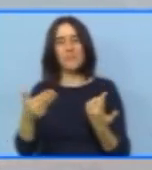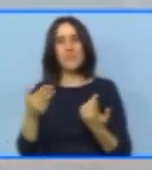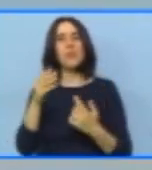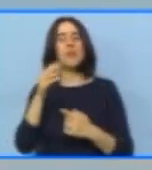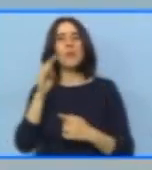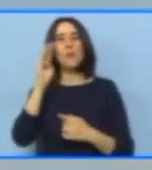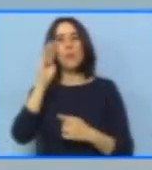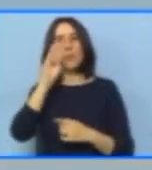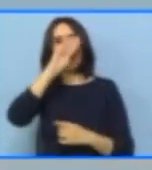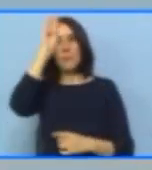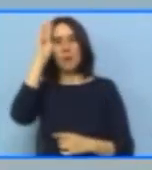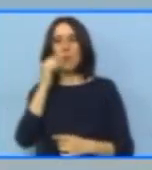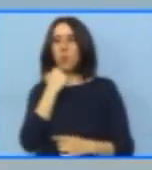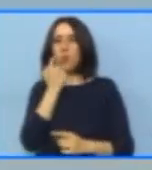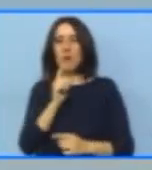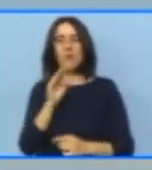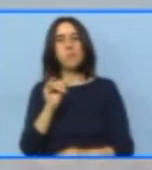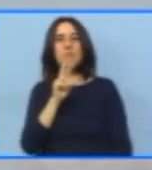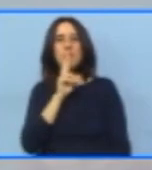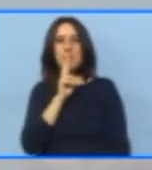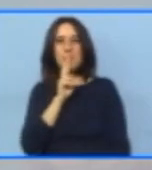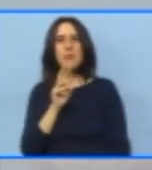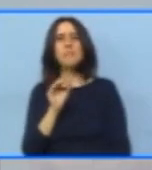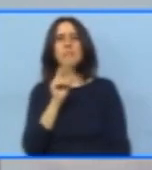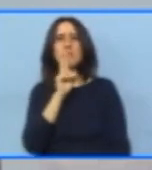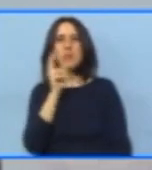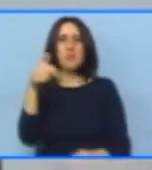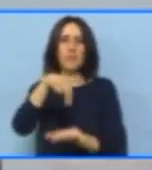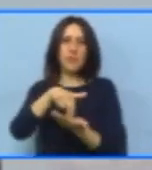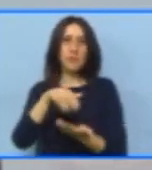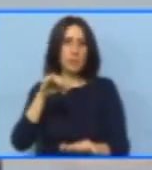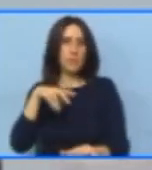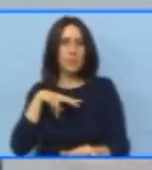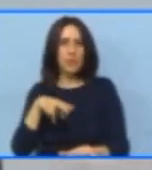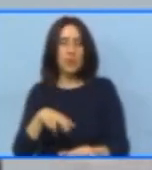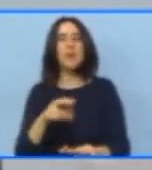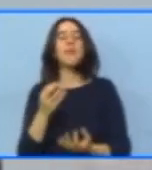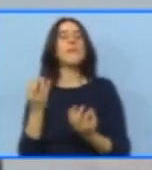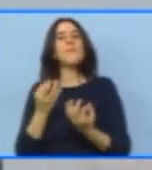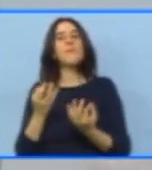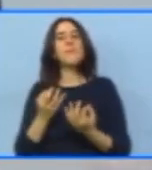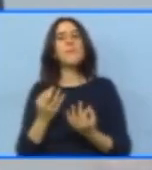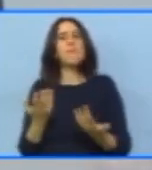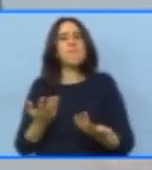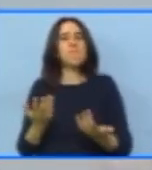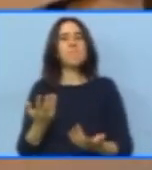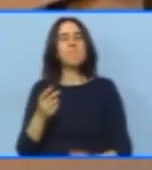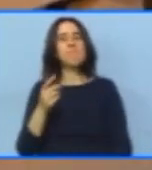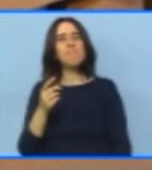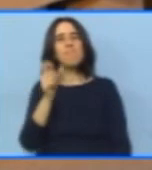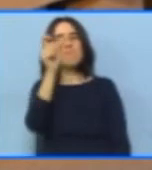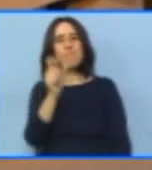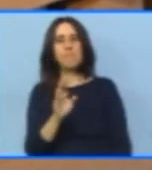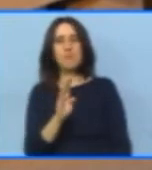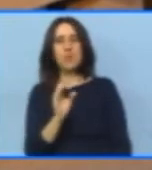Papa a vir a Fátima. Vem a Fátima, vem também a Portugal, embora... Como é que recebeste, Joaquim